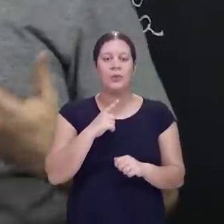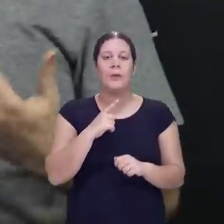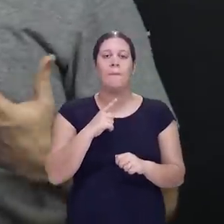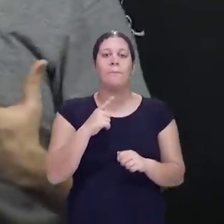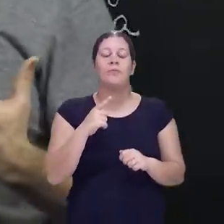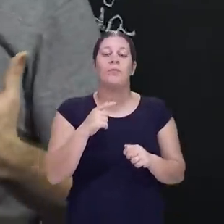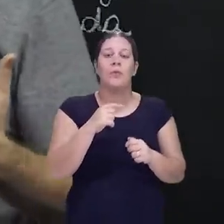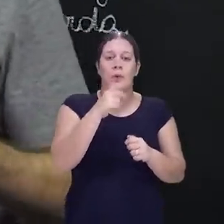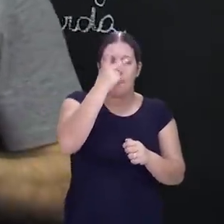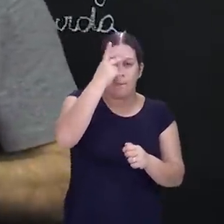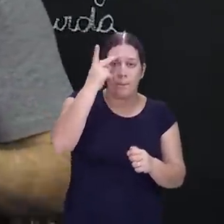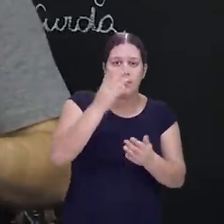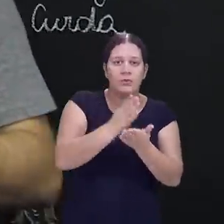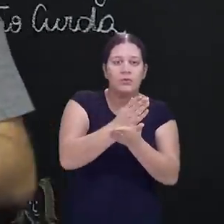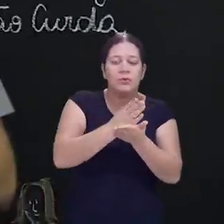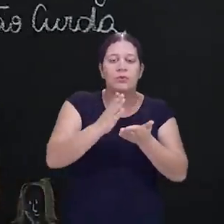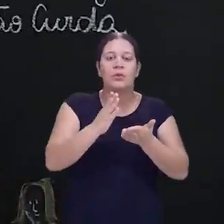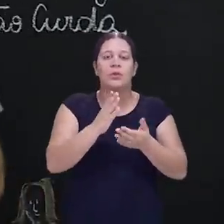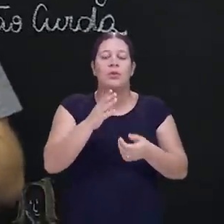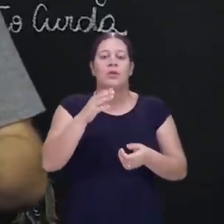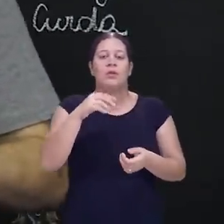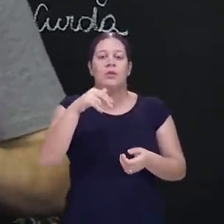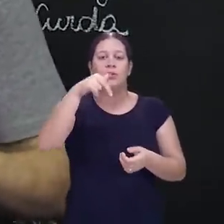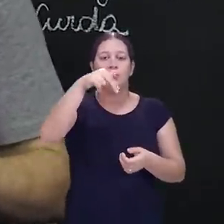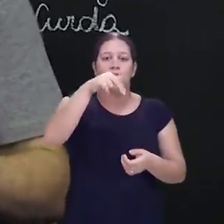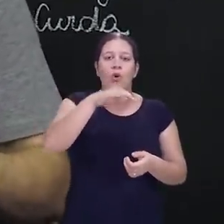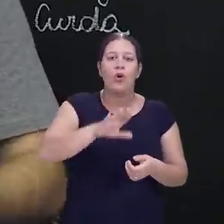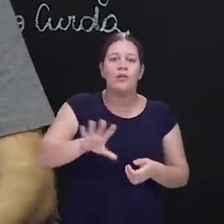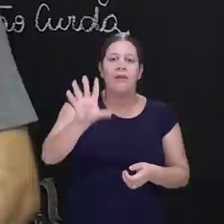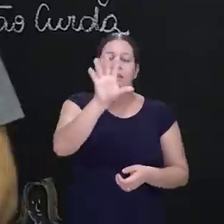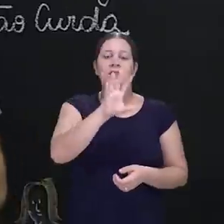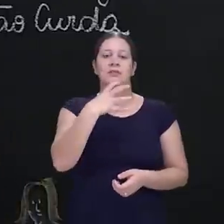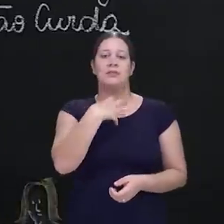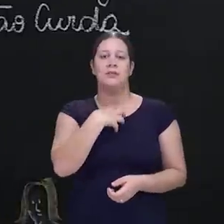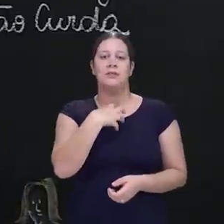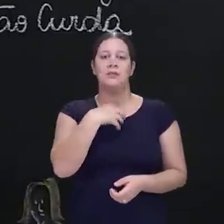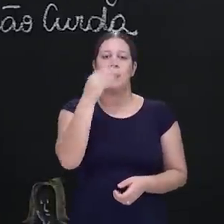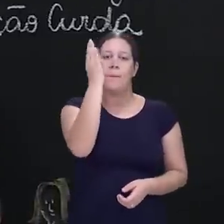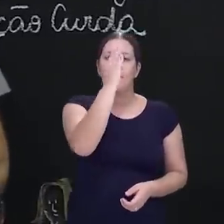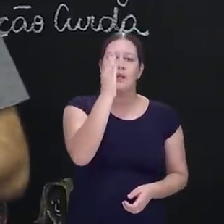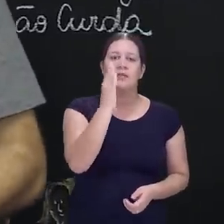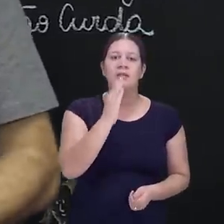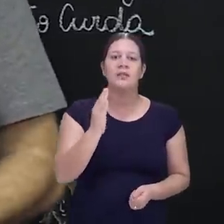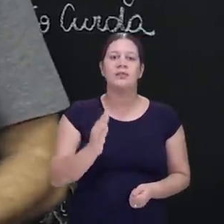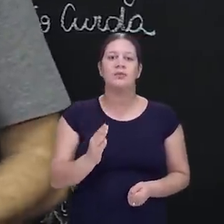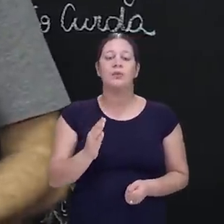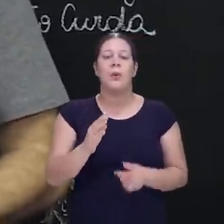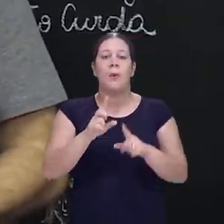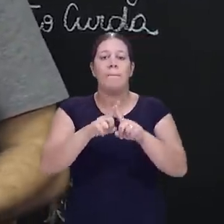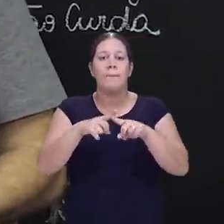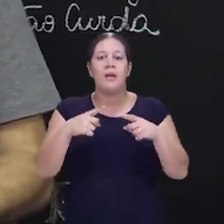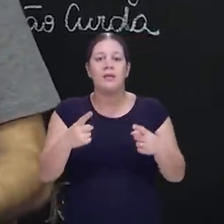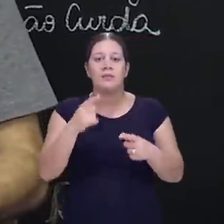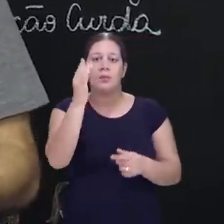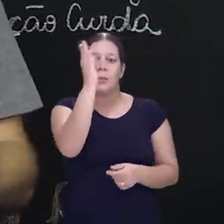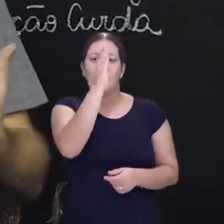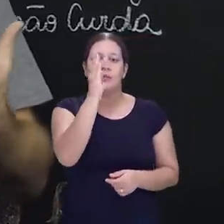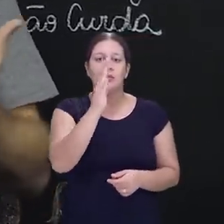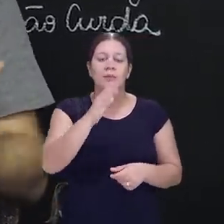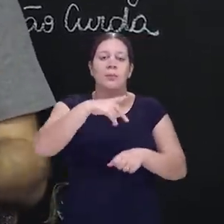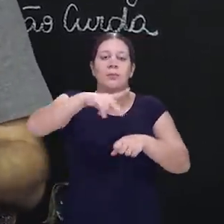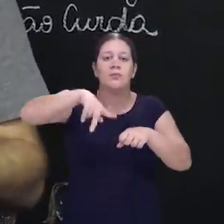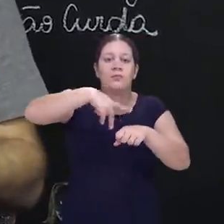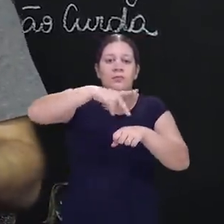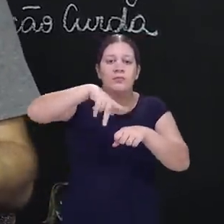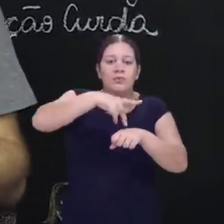tenho isso. Assim como alguém lá do Nordeste também se sente brasileiro, ok, tem nação. Mas o Brasil é